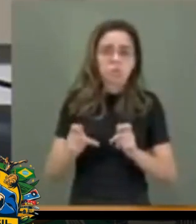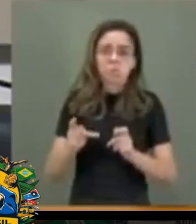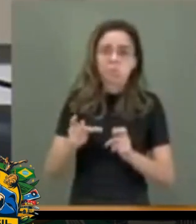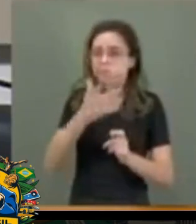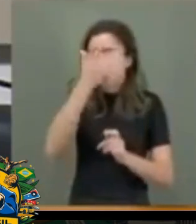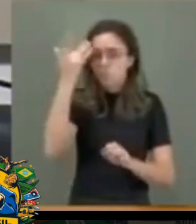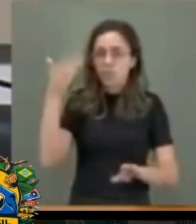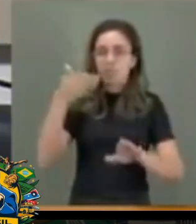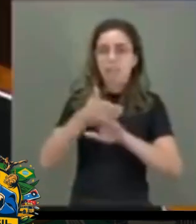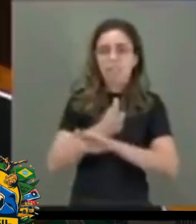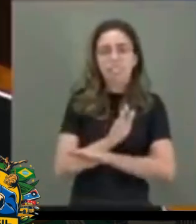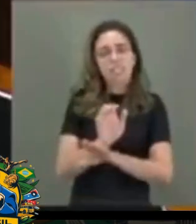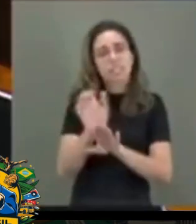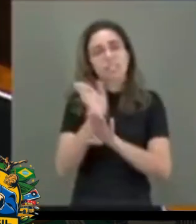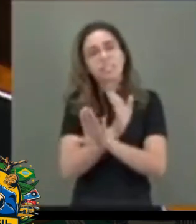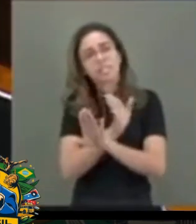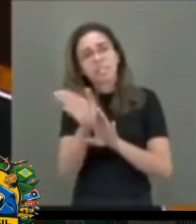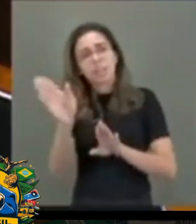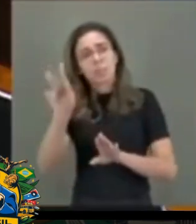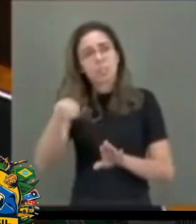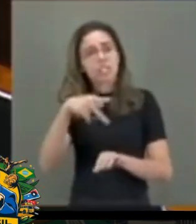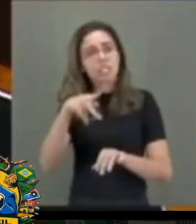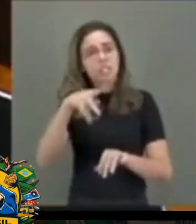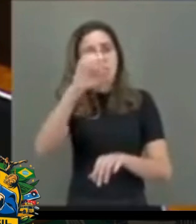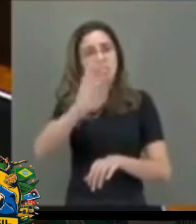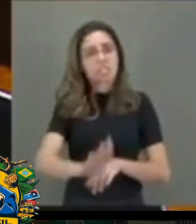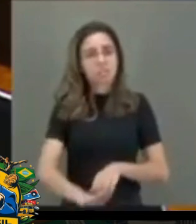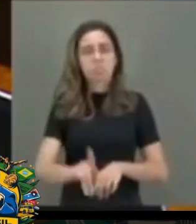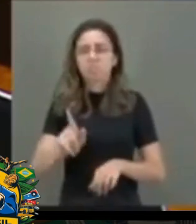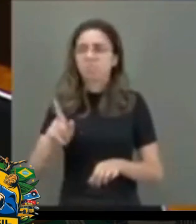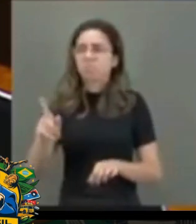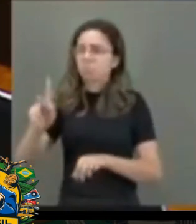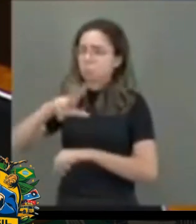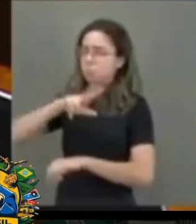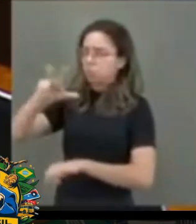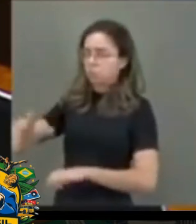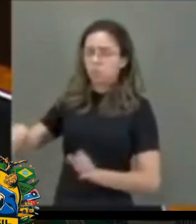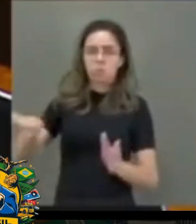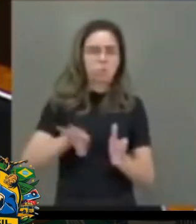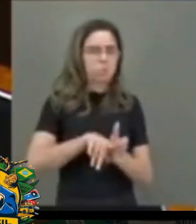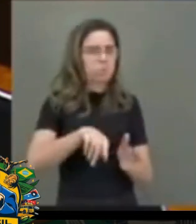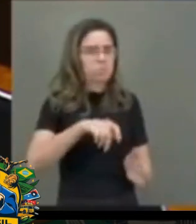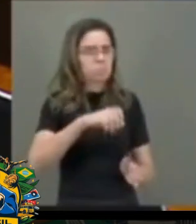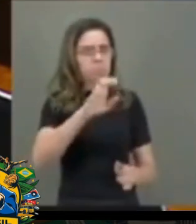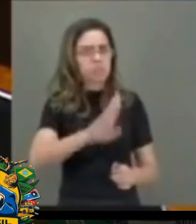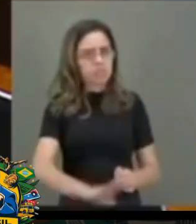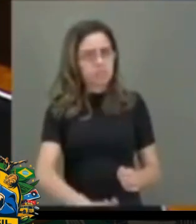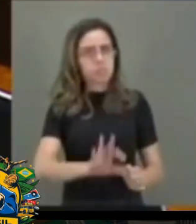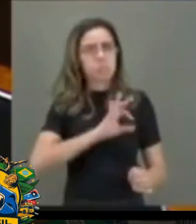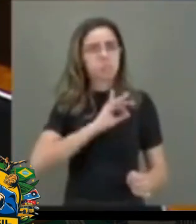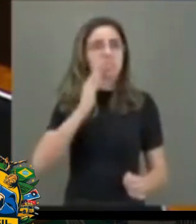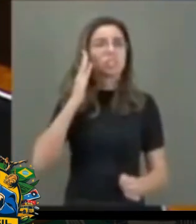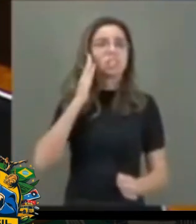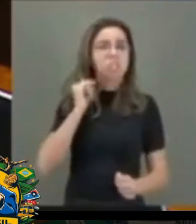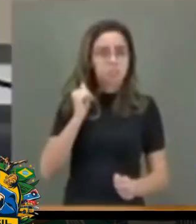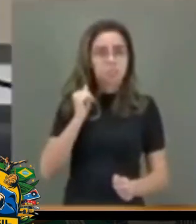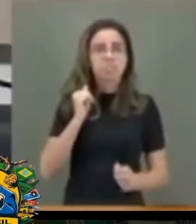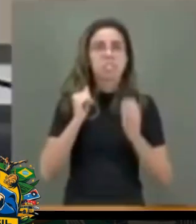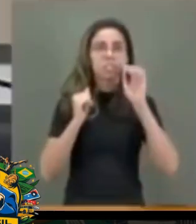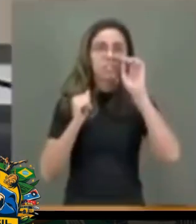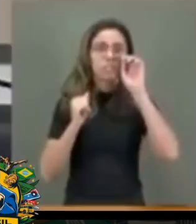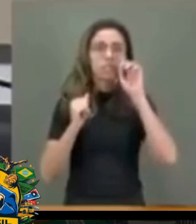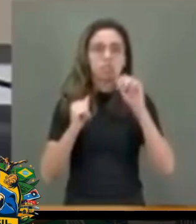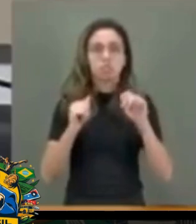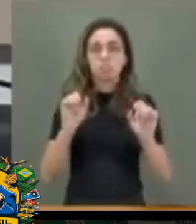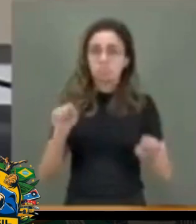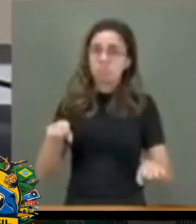Tá, ele veio ao Brasil de Portugal. A Polícia Federal sabia previamente que ele estava vindo de Portugal ao Brasil? Sim, a gente tem um controle